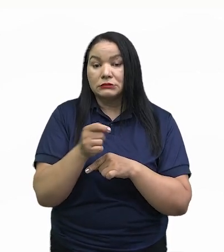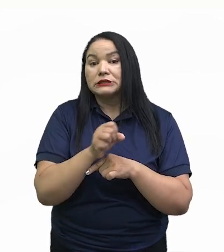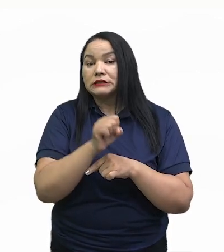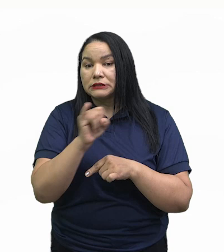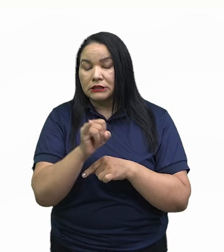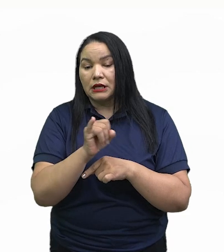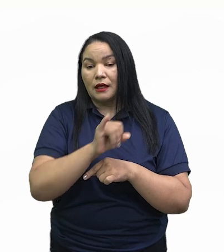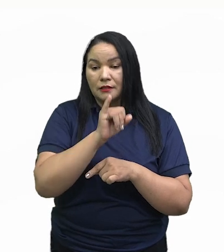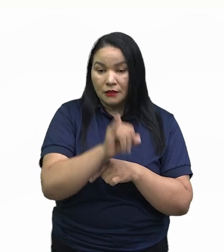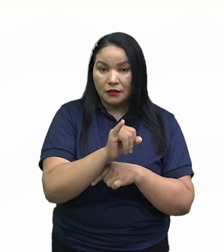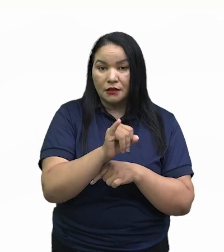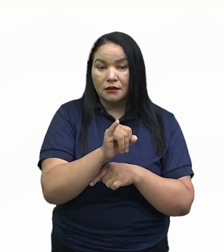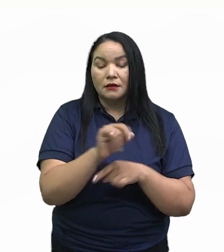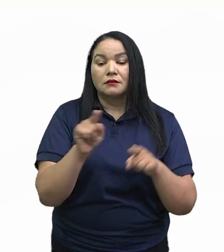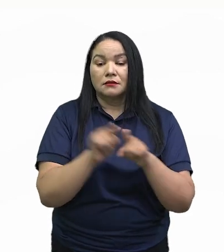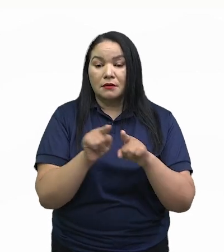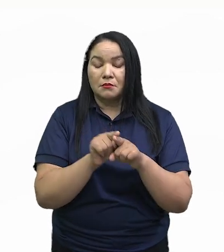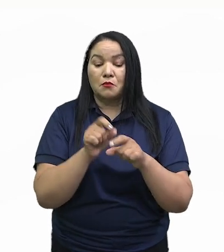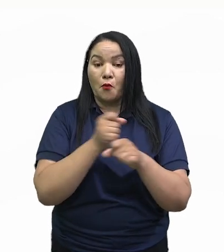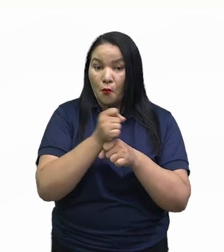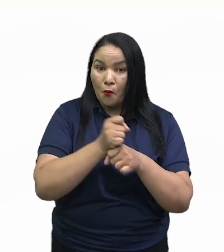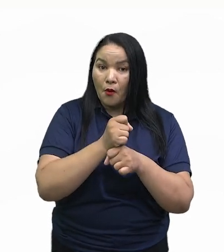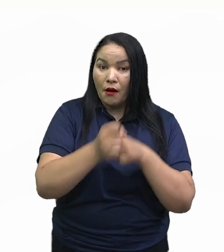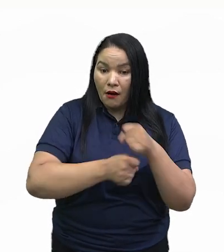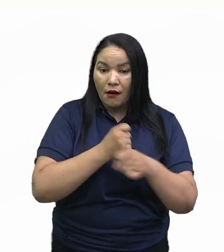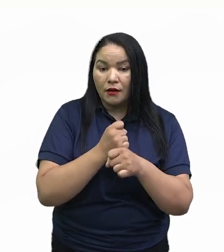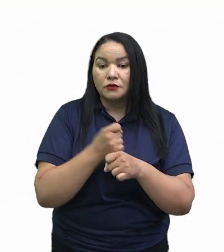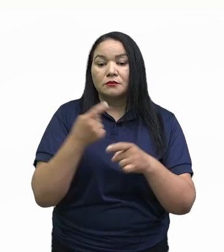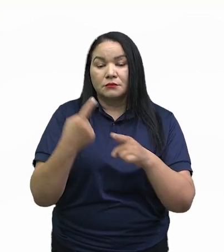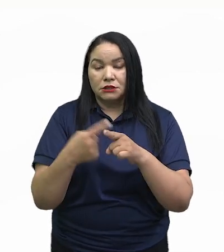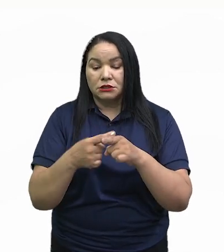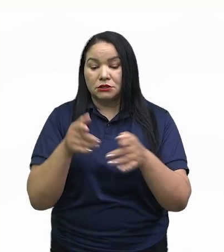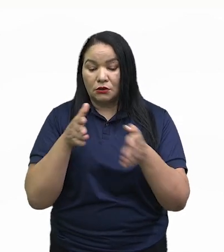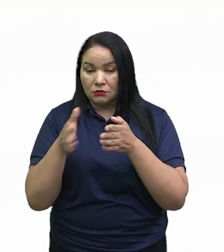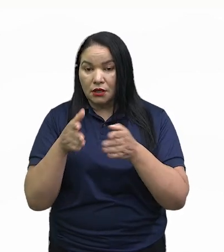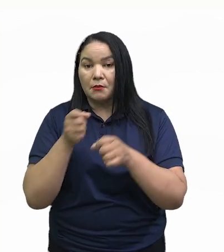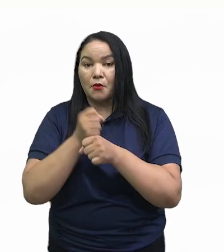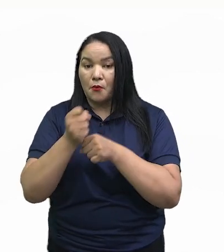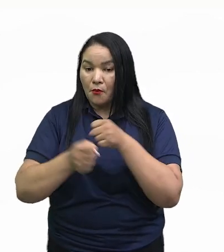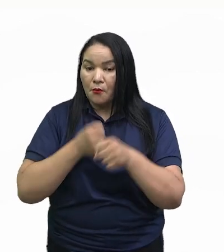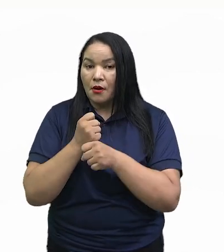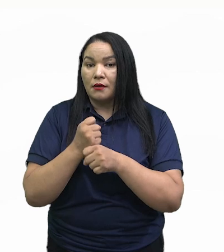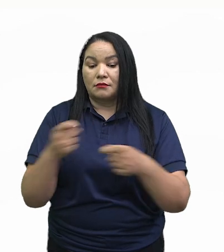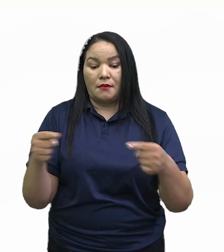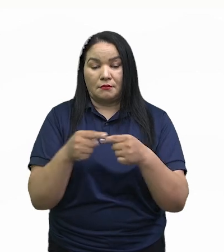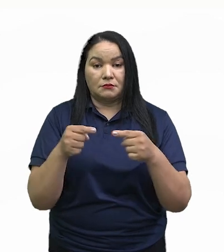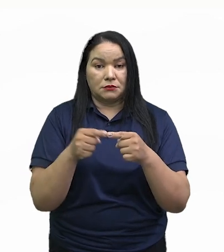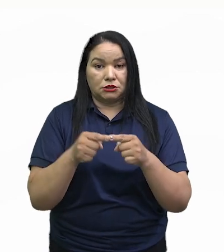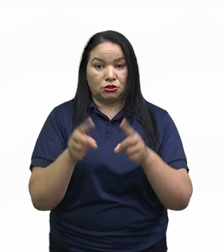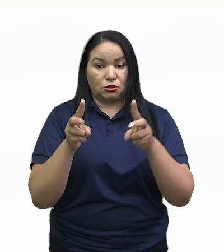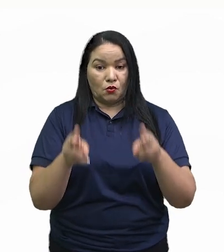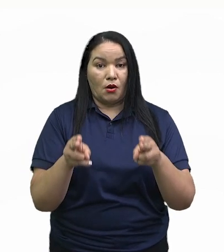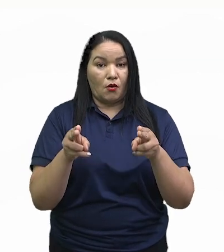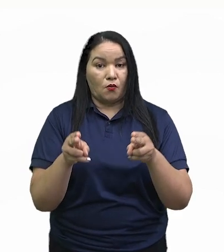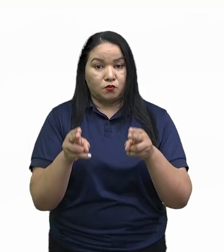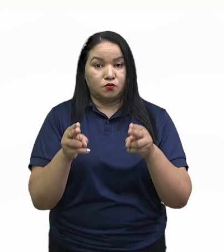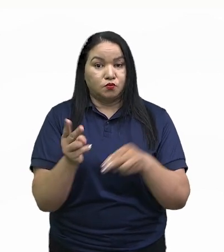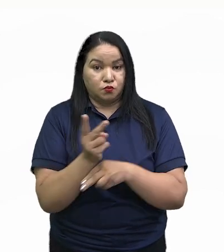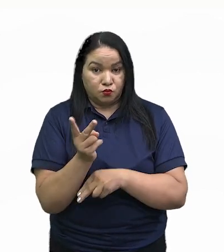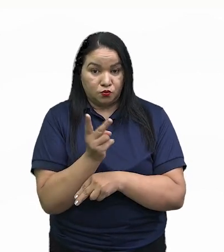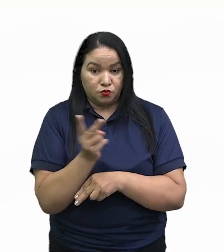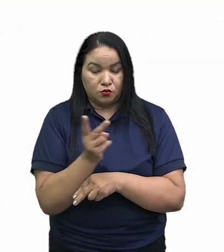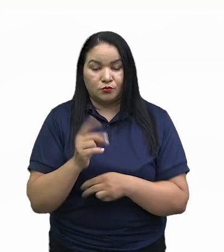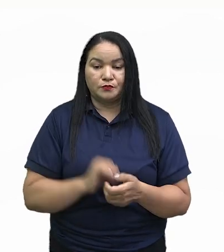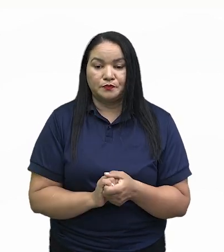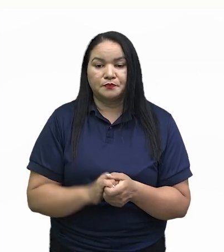ao ano, o tempo também tem que vir ao ano, então elas têm que conversar entre si. Tudo bem? Então, avançando